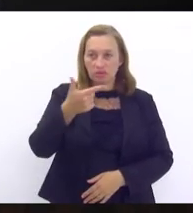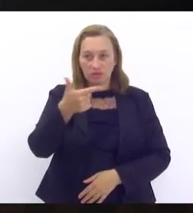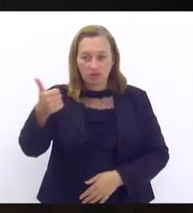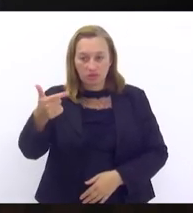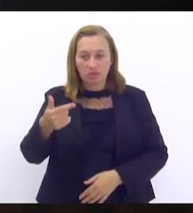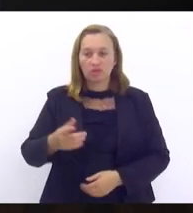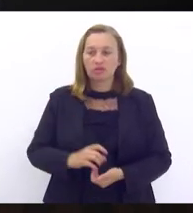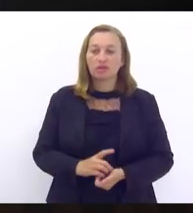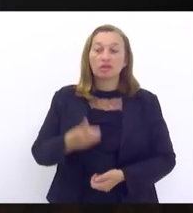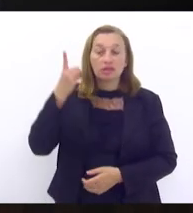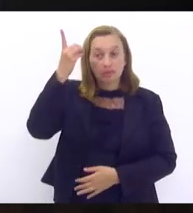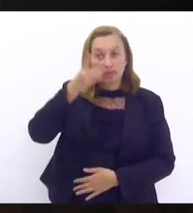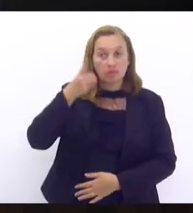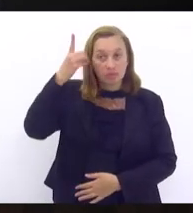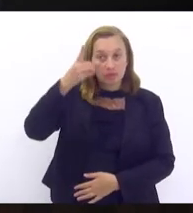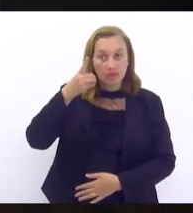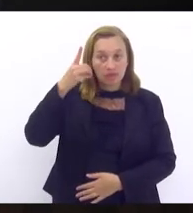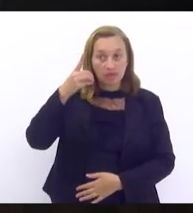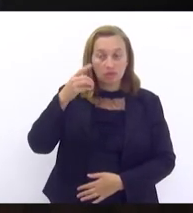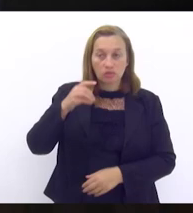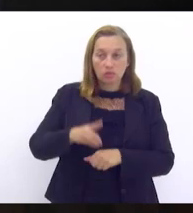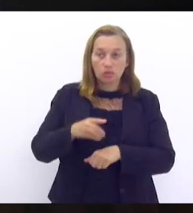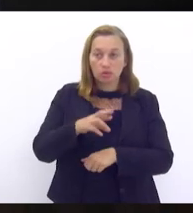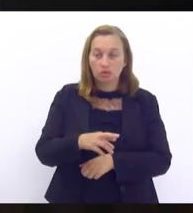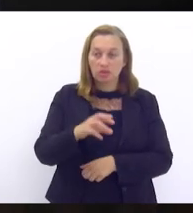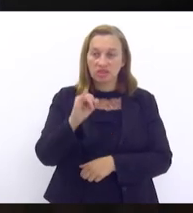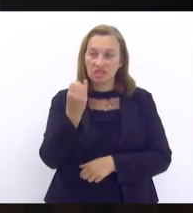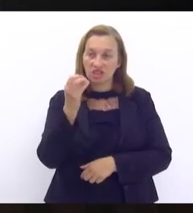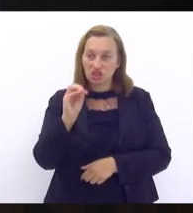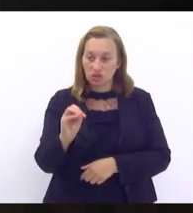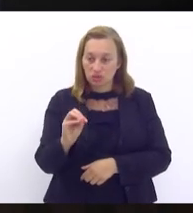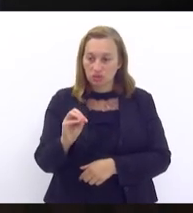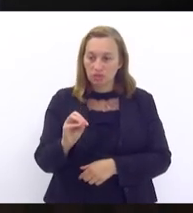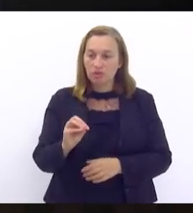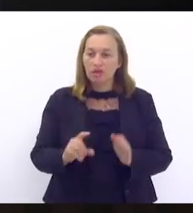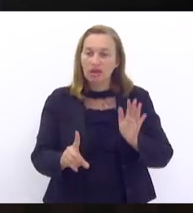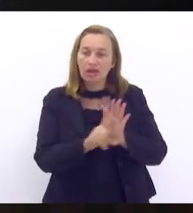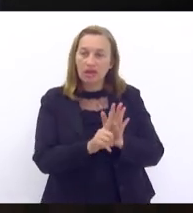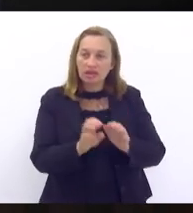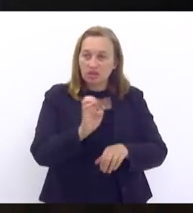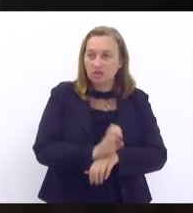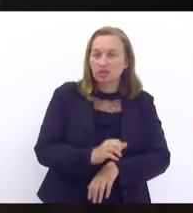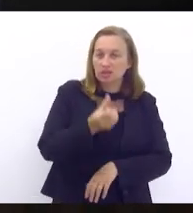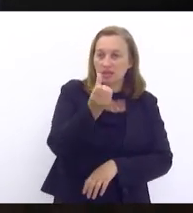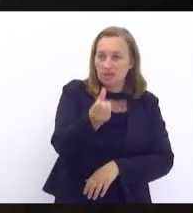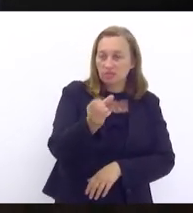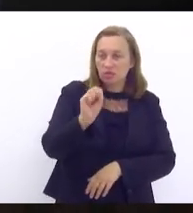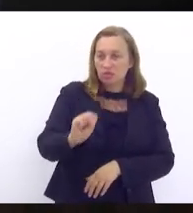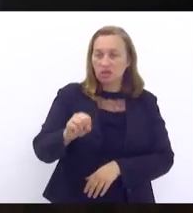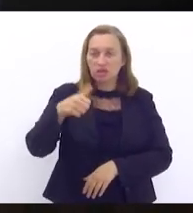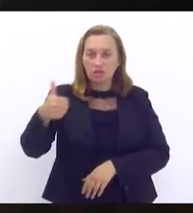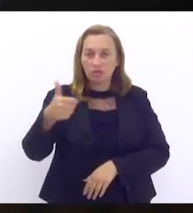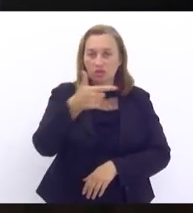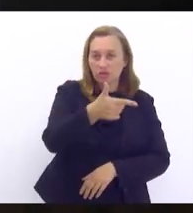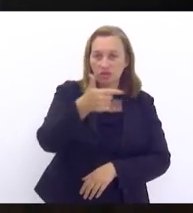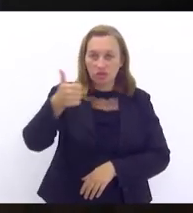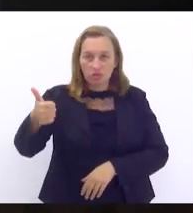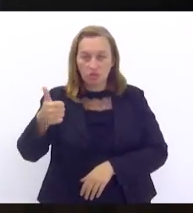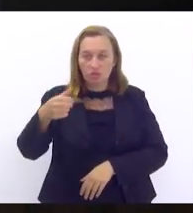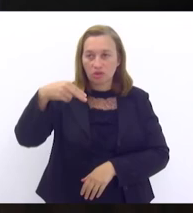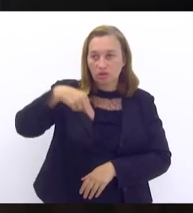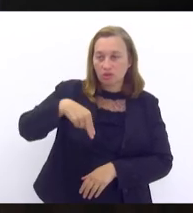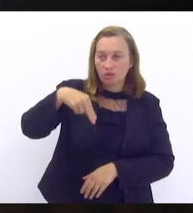6.443/2022, de autoria do deputado doutor Serginho, que modifica a lei estadual número 6.081, de 21 de novembro de